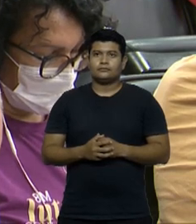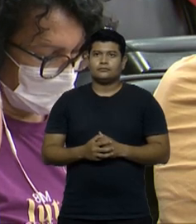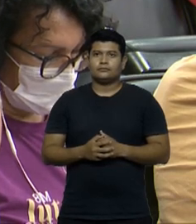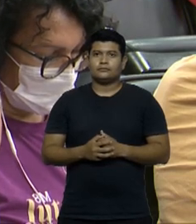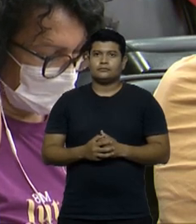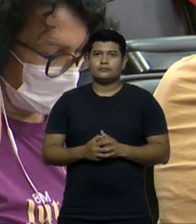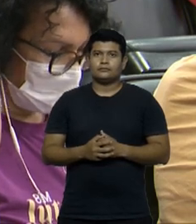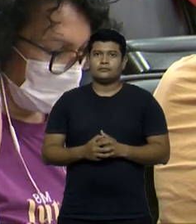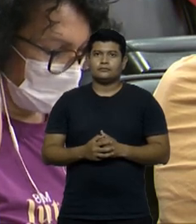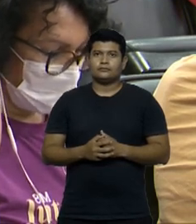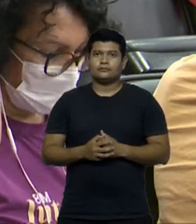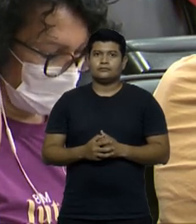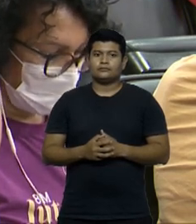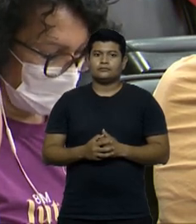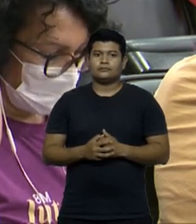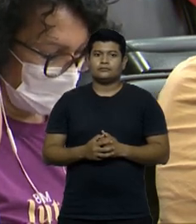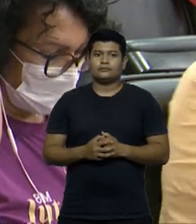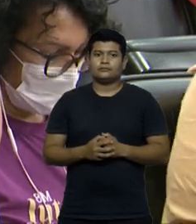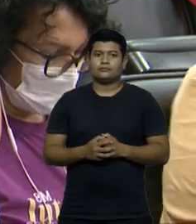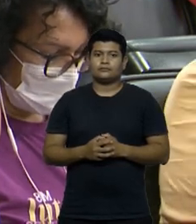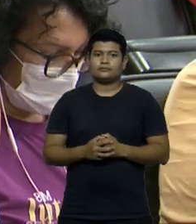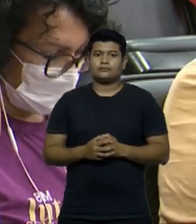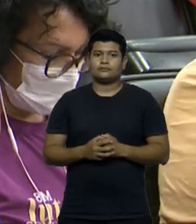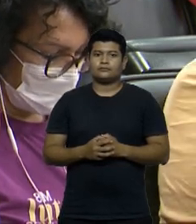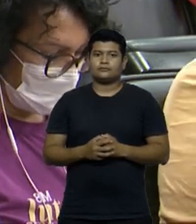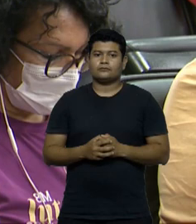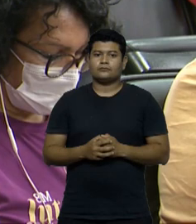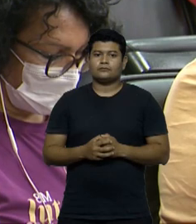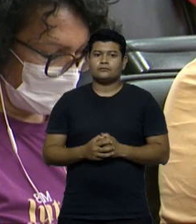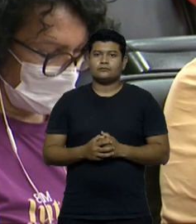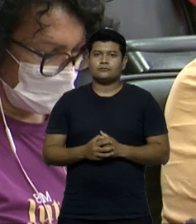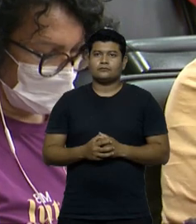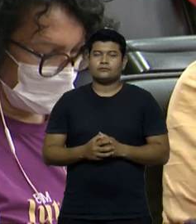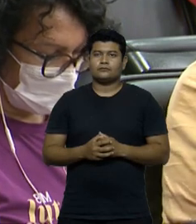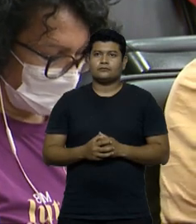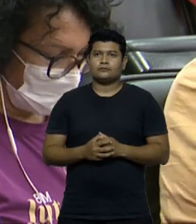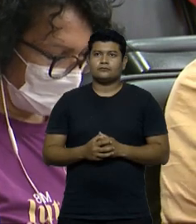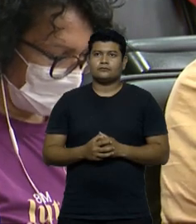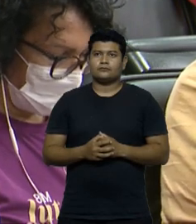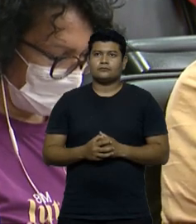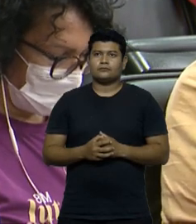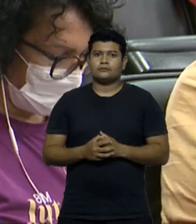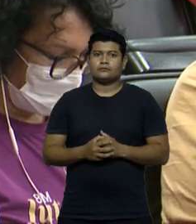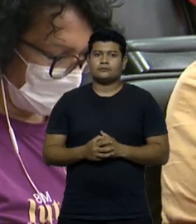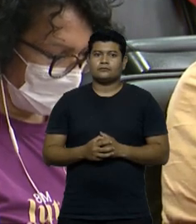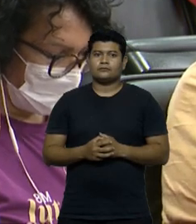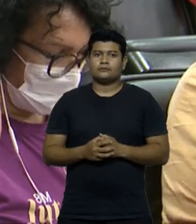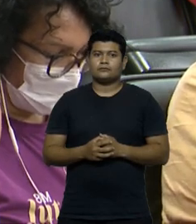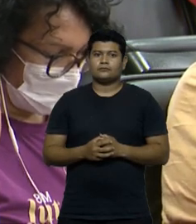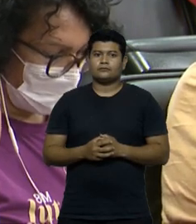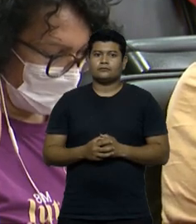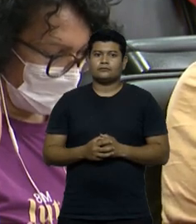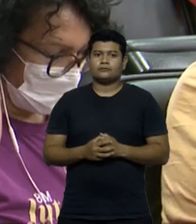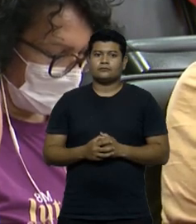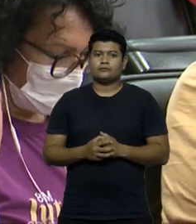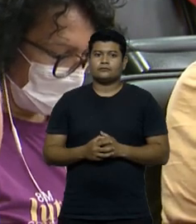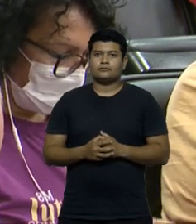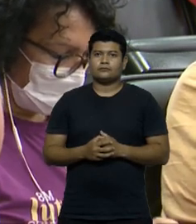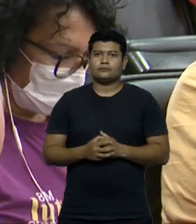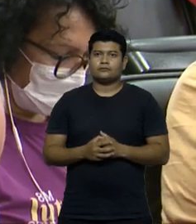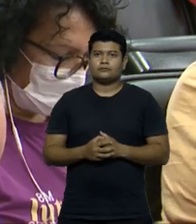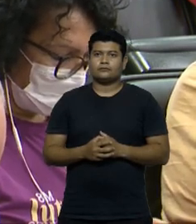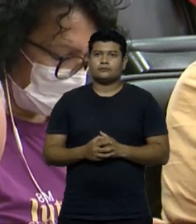o não cumprimento da lei Neto foi feito pelo vou pegar meses pela secretaria de educação que isso seria tá